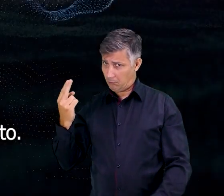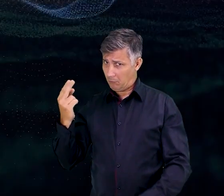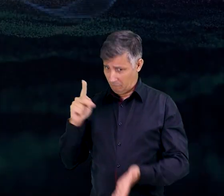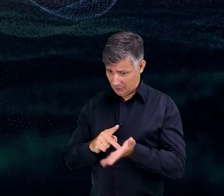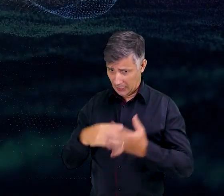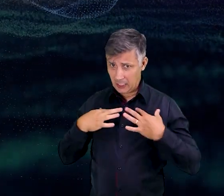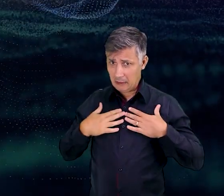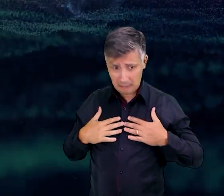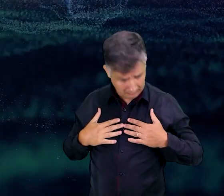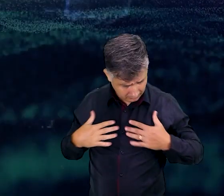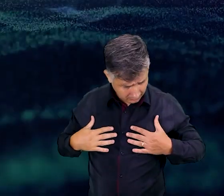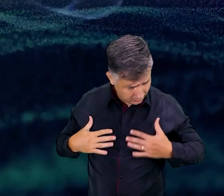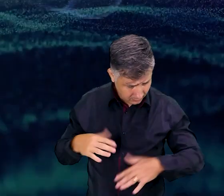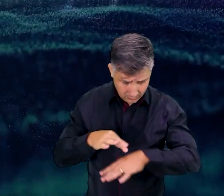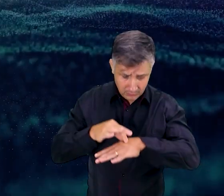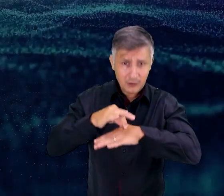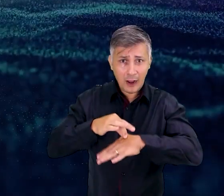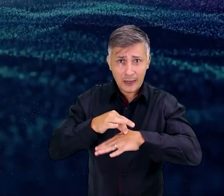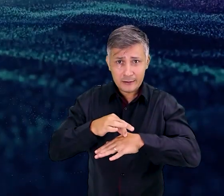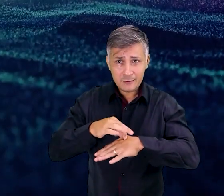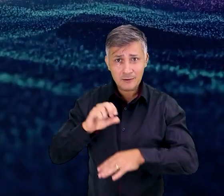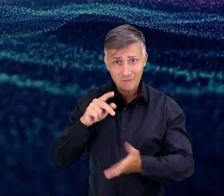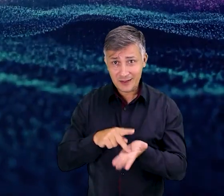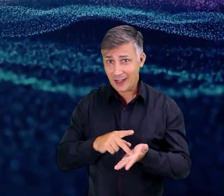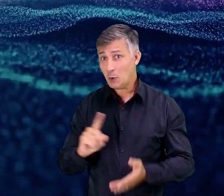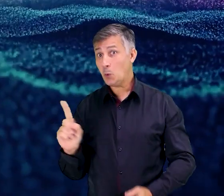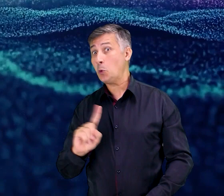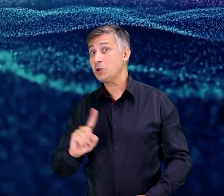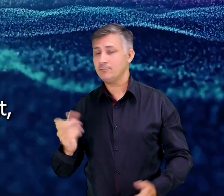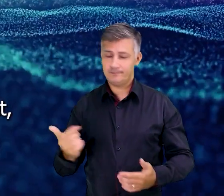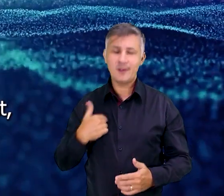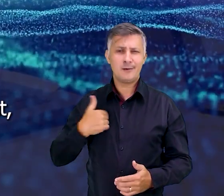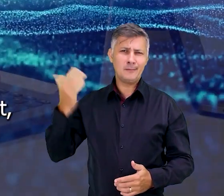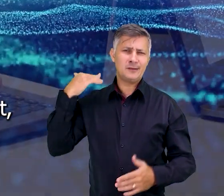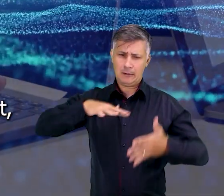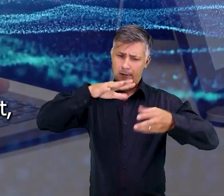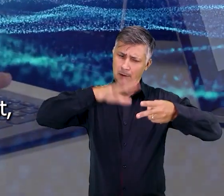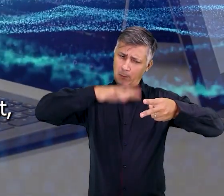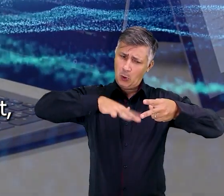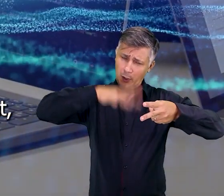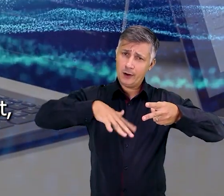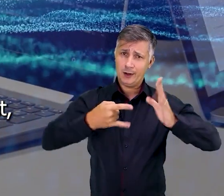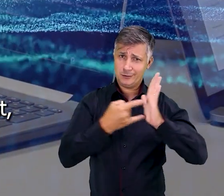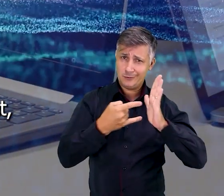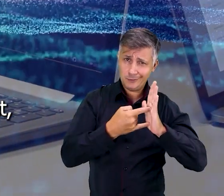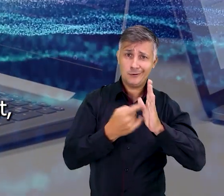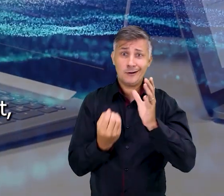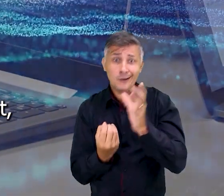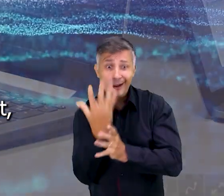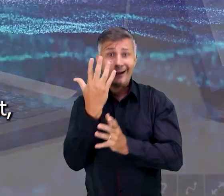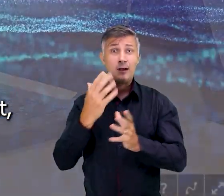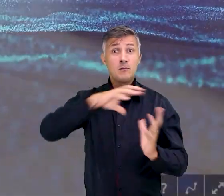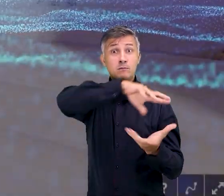momento. Talvez você nunca descubra se eu sou realmente de carne e osso. Eu fui programador no início da internet,